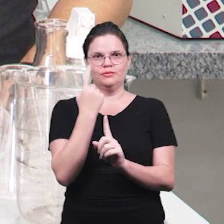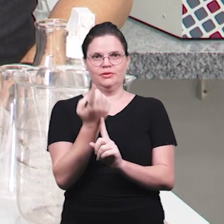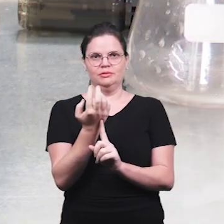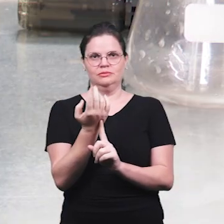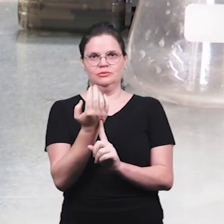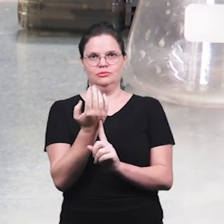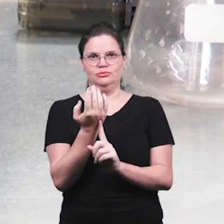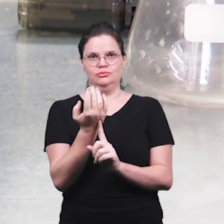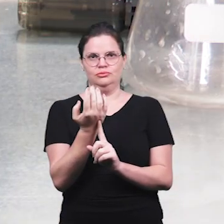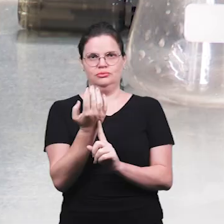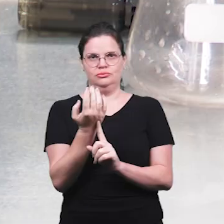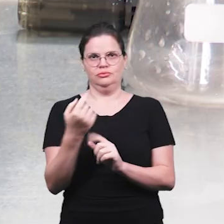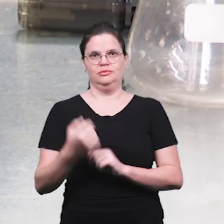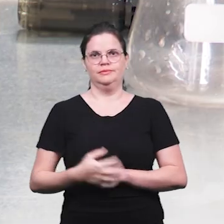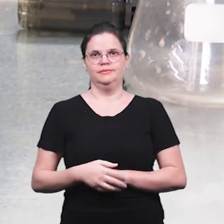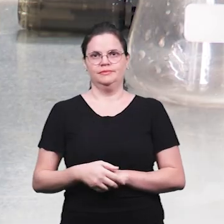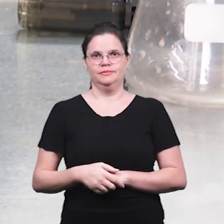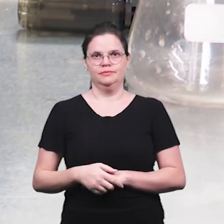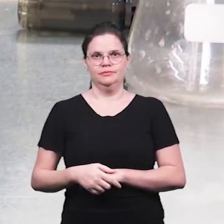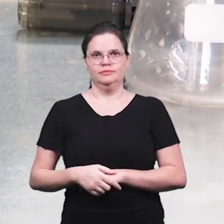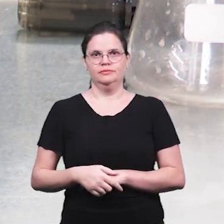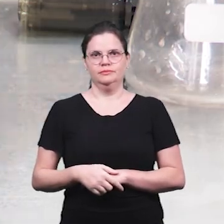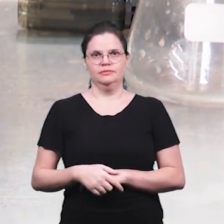hein? Quando nós